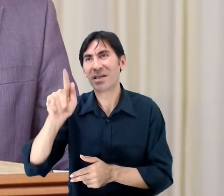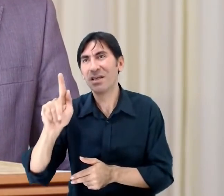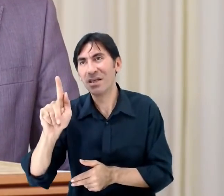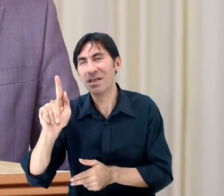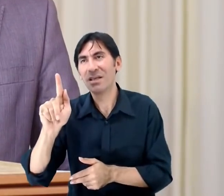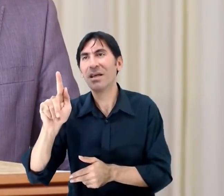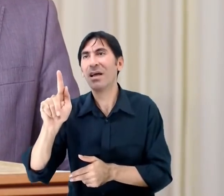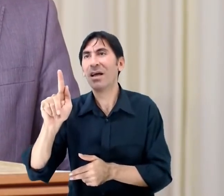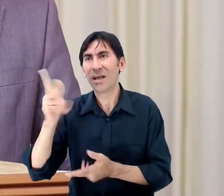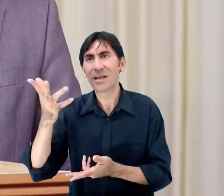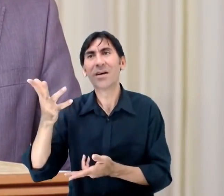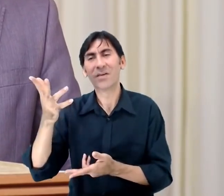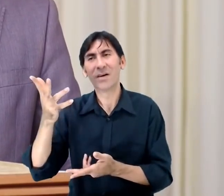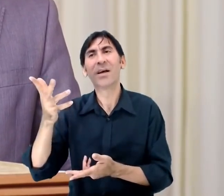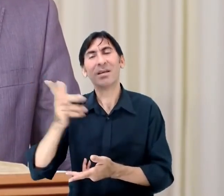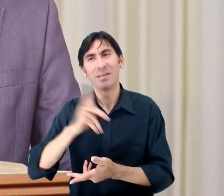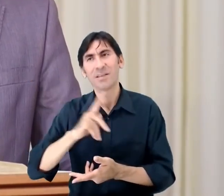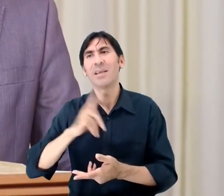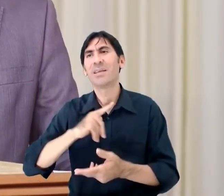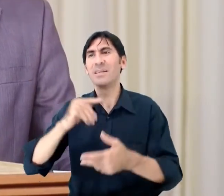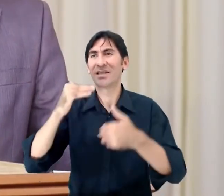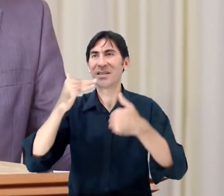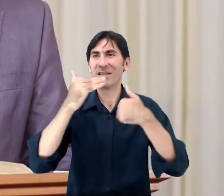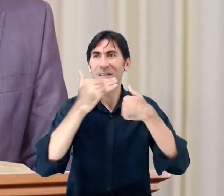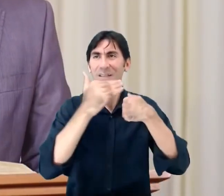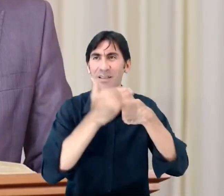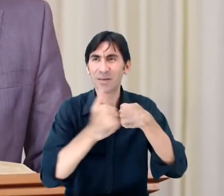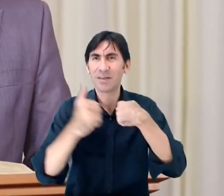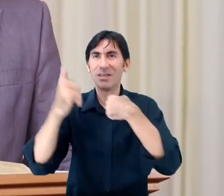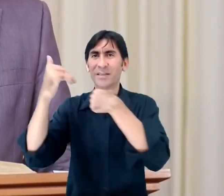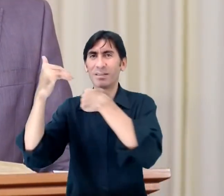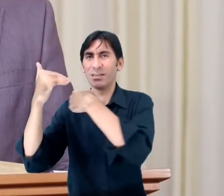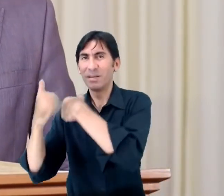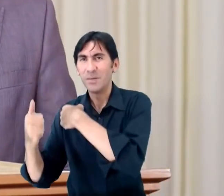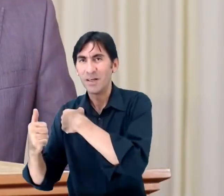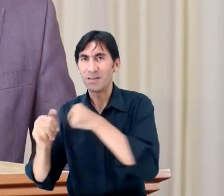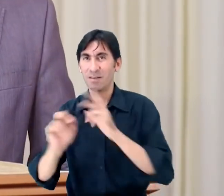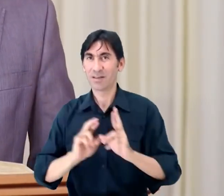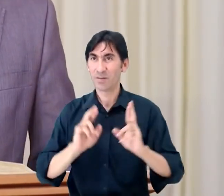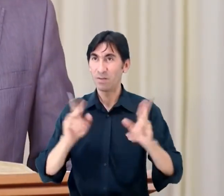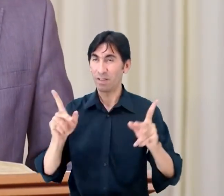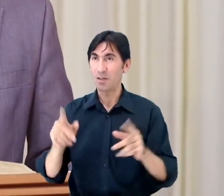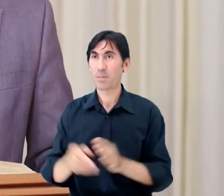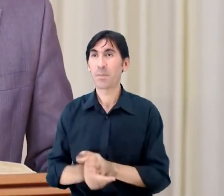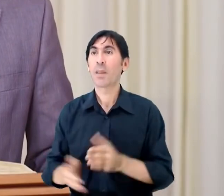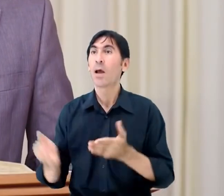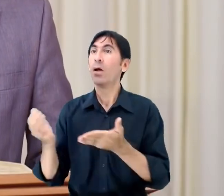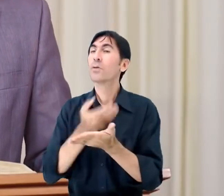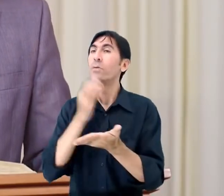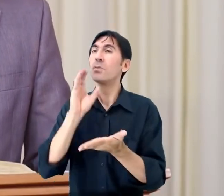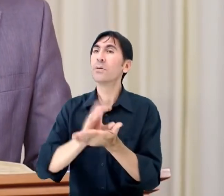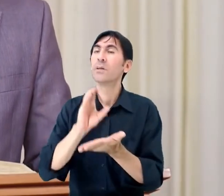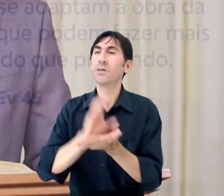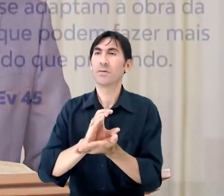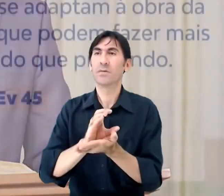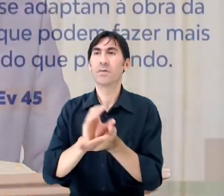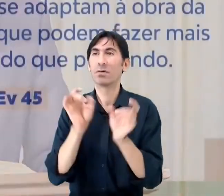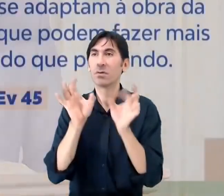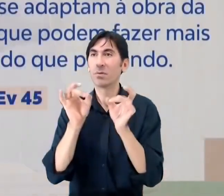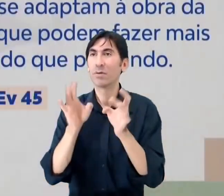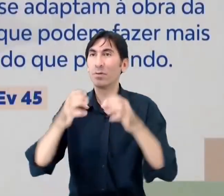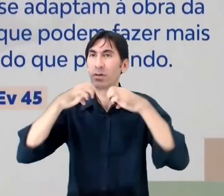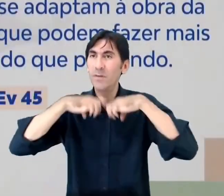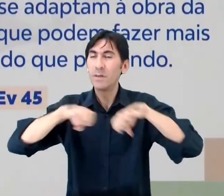existe chamado e chamados. Eu quero ler com você no livro Colportor Evangelista, na página 45.